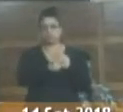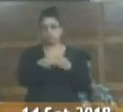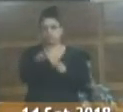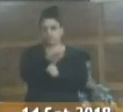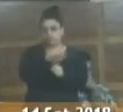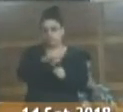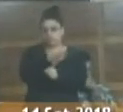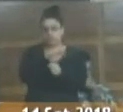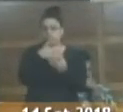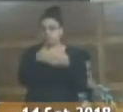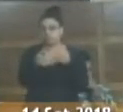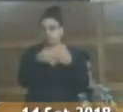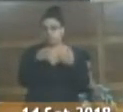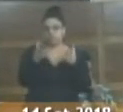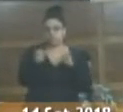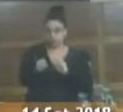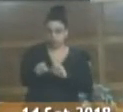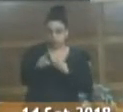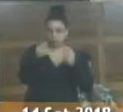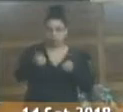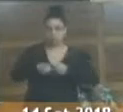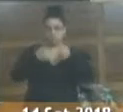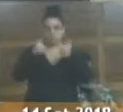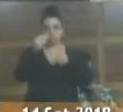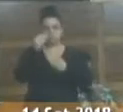caiçara, para que o